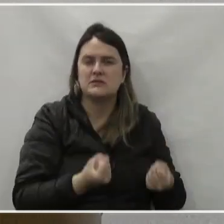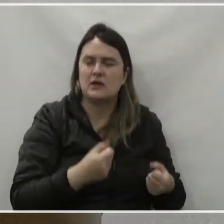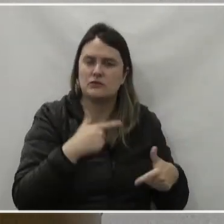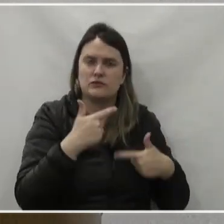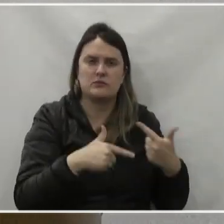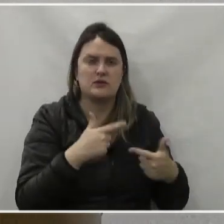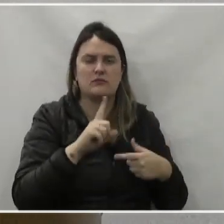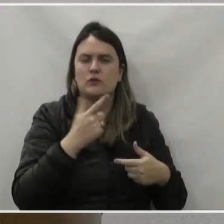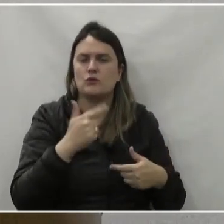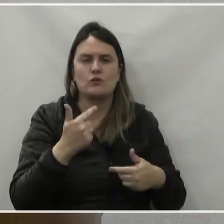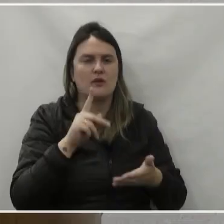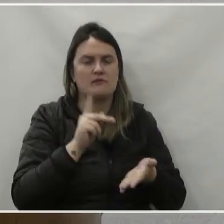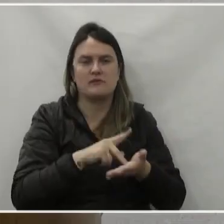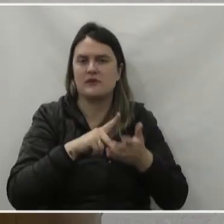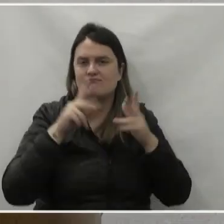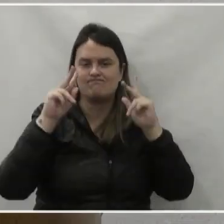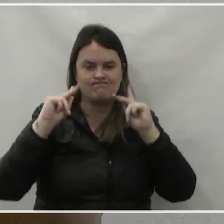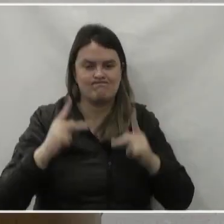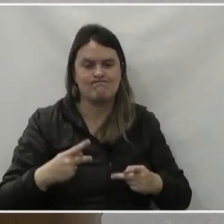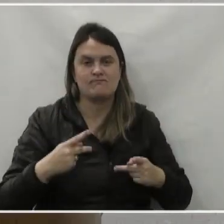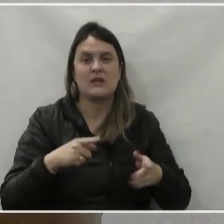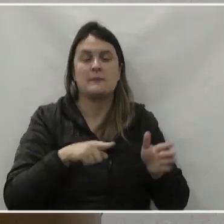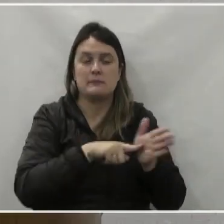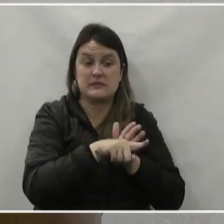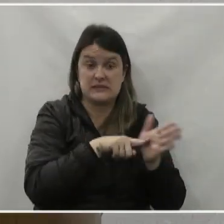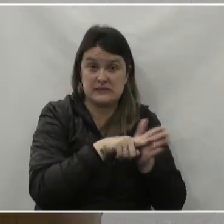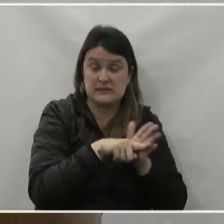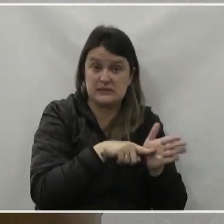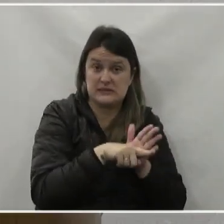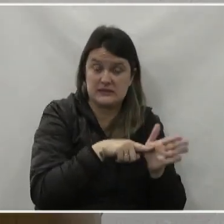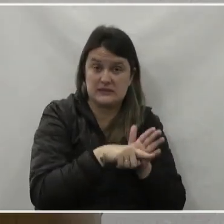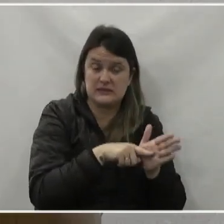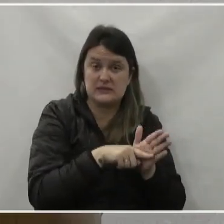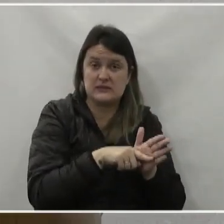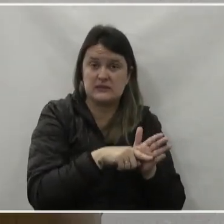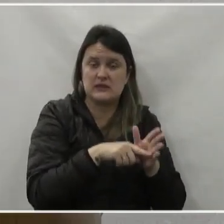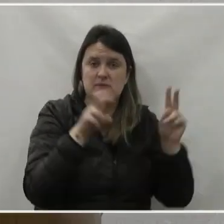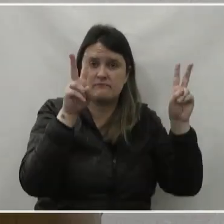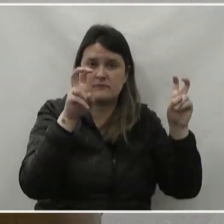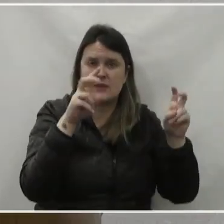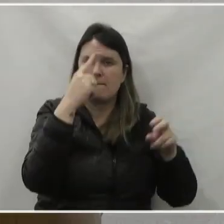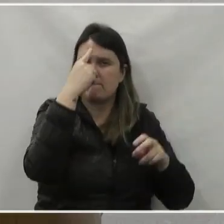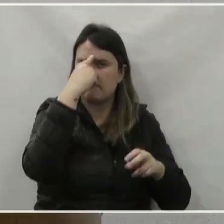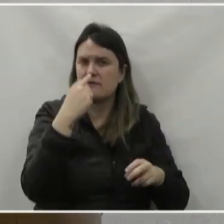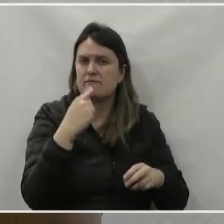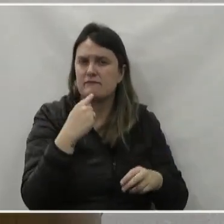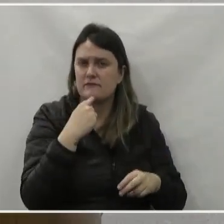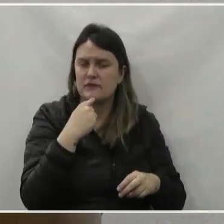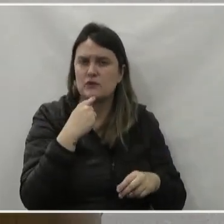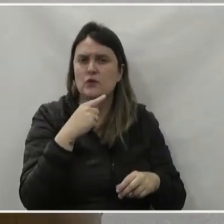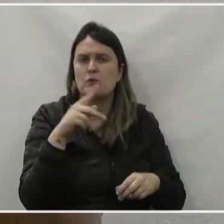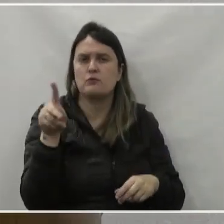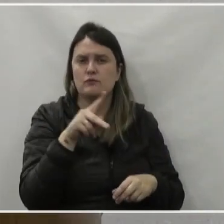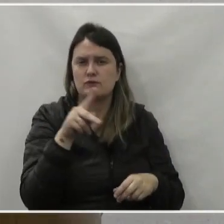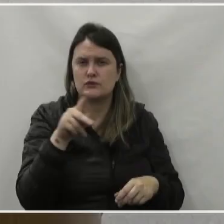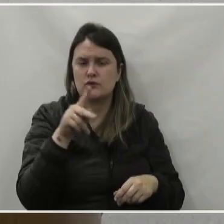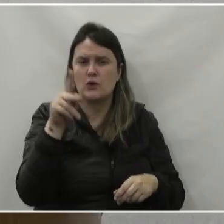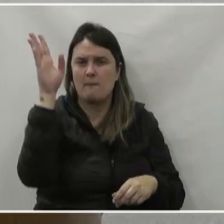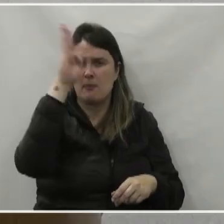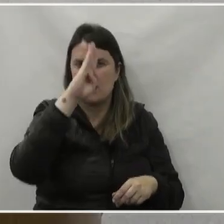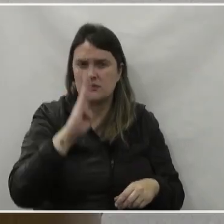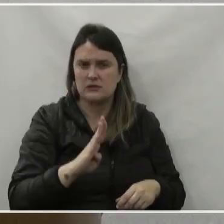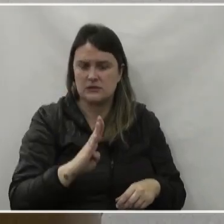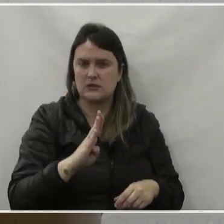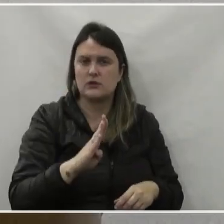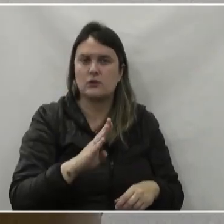de reconhecimento. Em pesquisa intitulada Perfil e Desafios dos Professores de Educação Básica no Brasil,